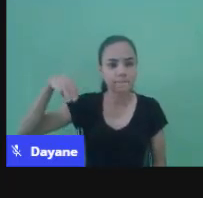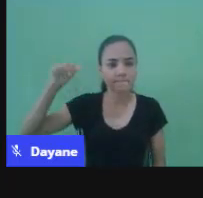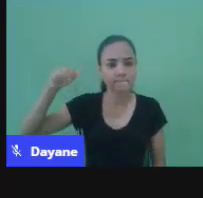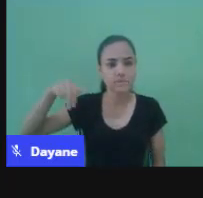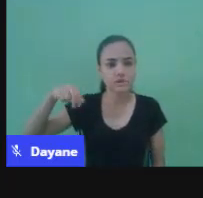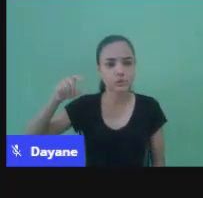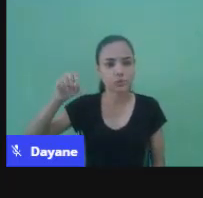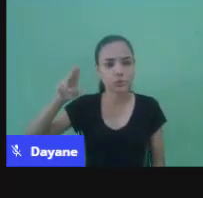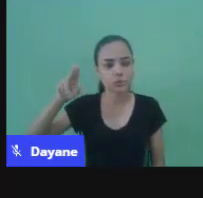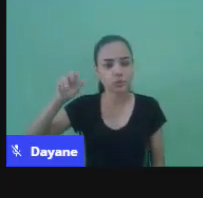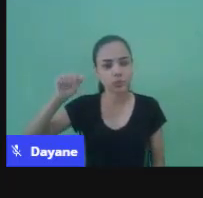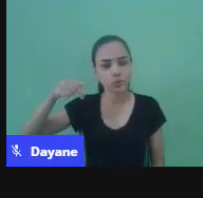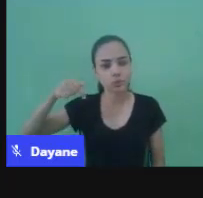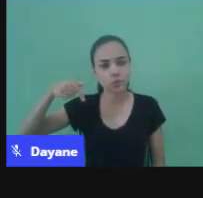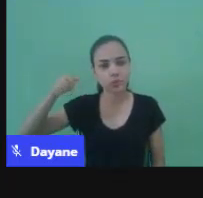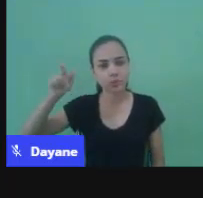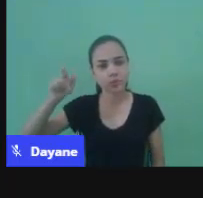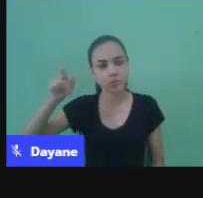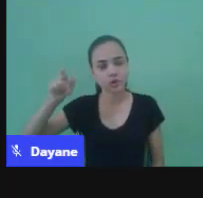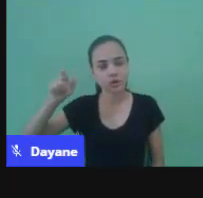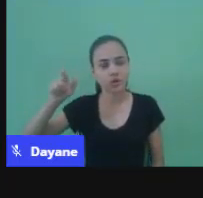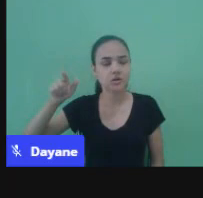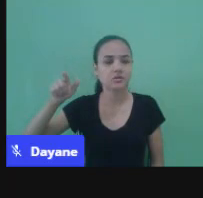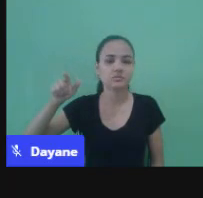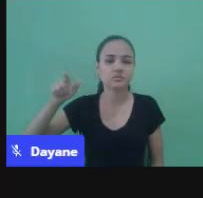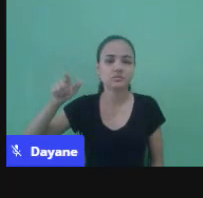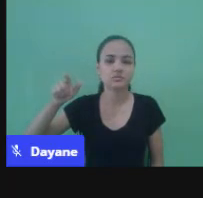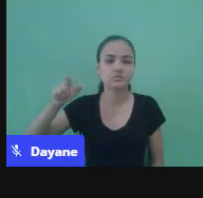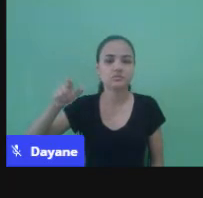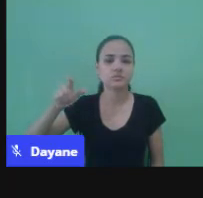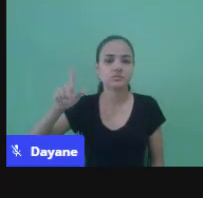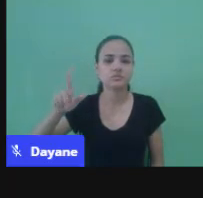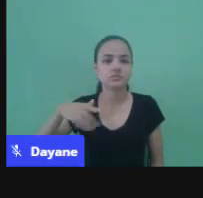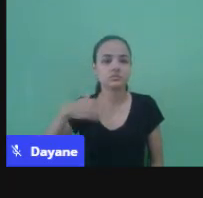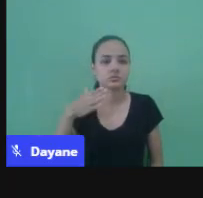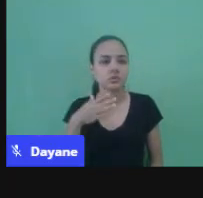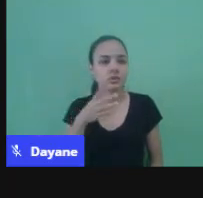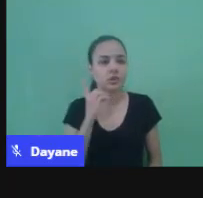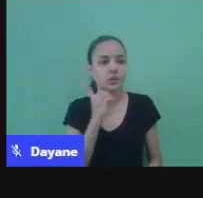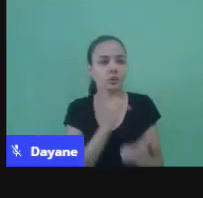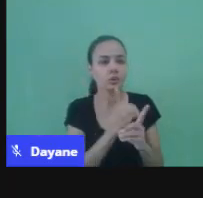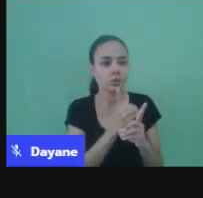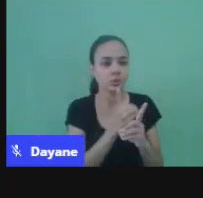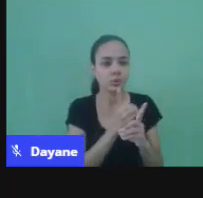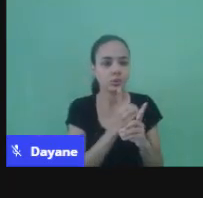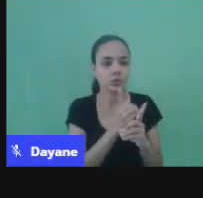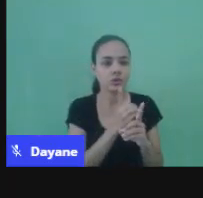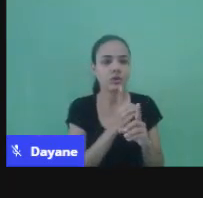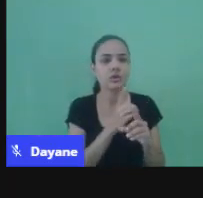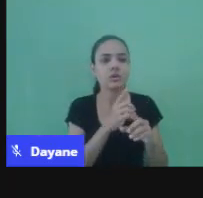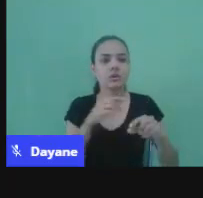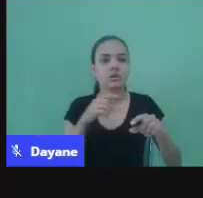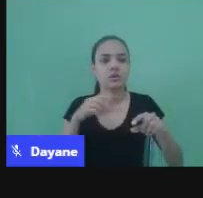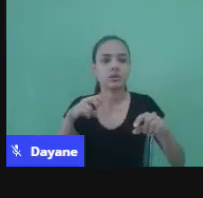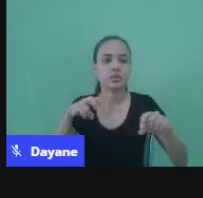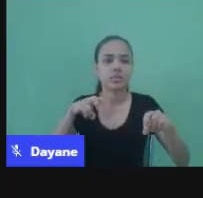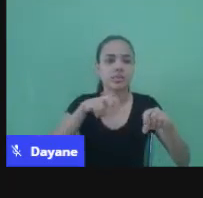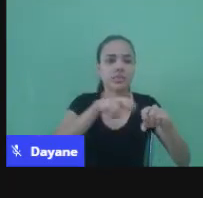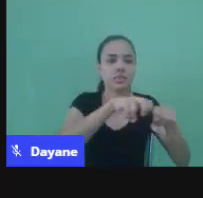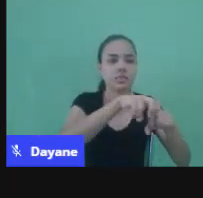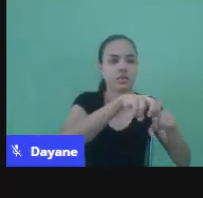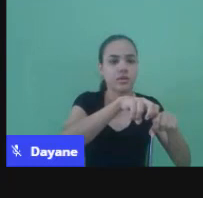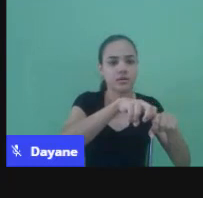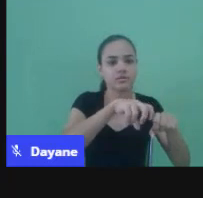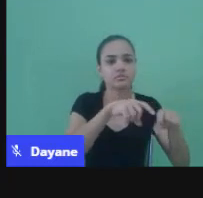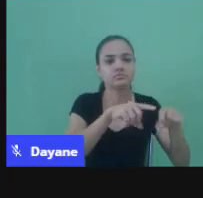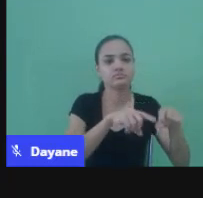quando estão encontrados atropelados, retirar eles, guardar, cuidar deles e depois reintroduzir eles. E já